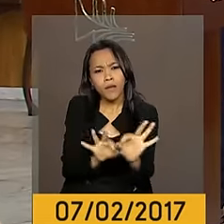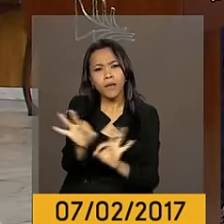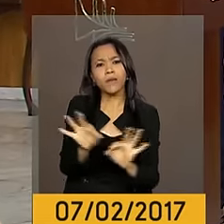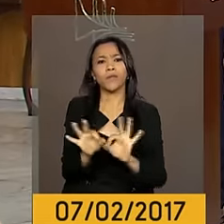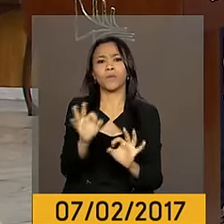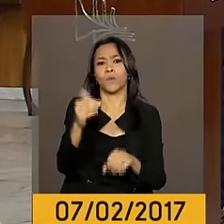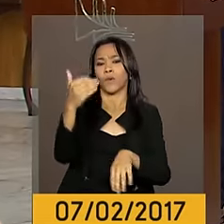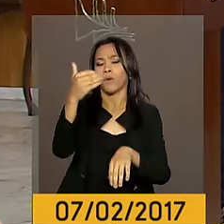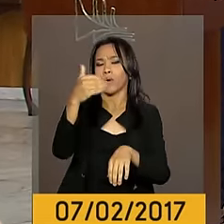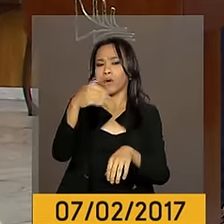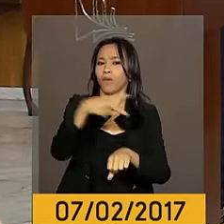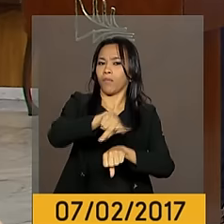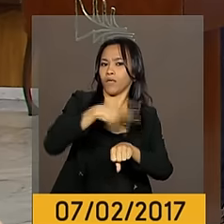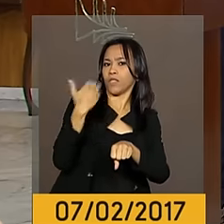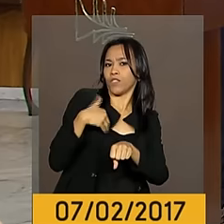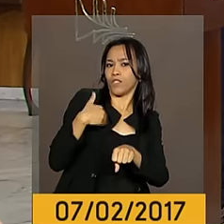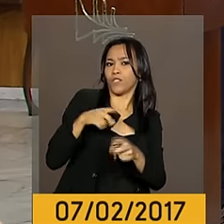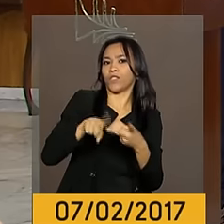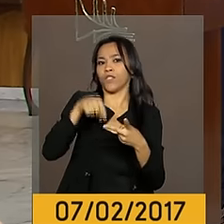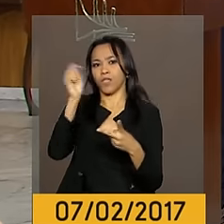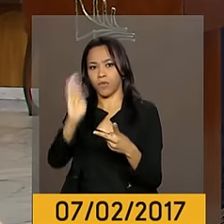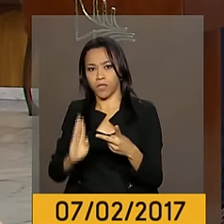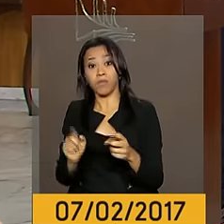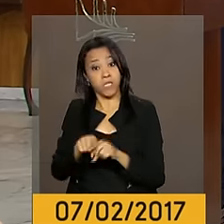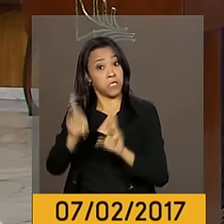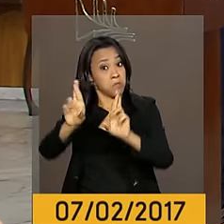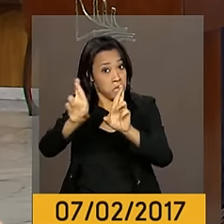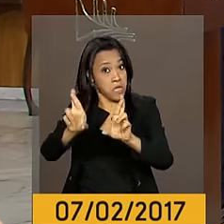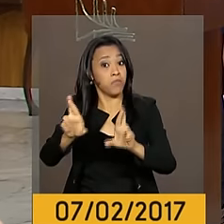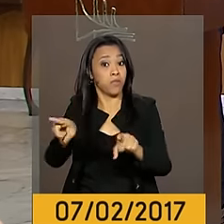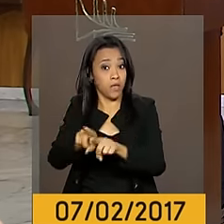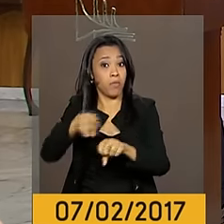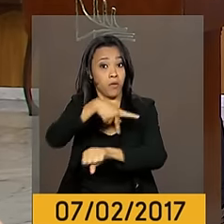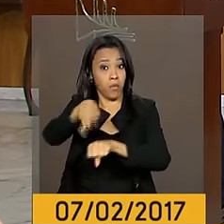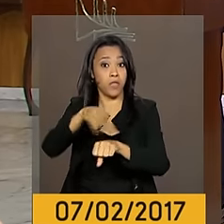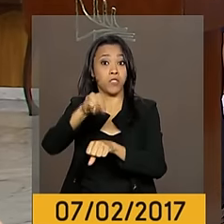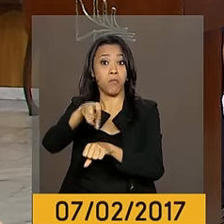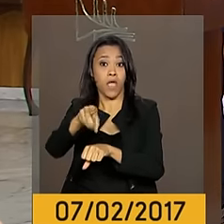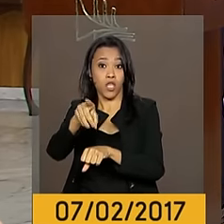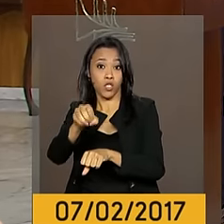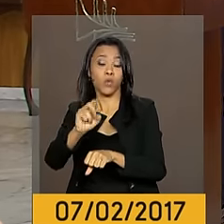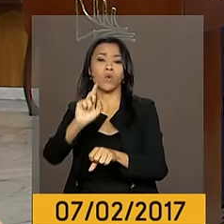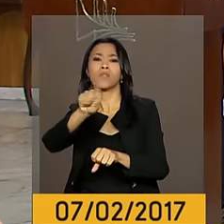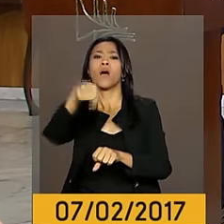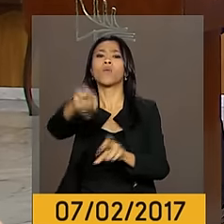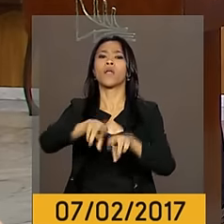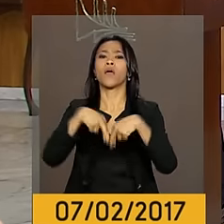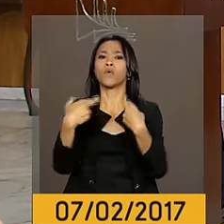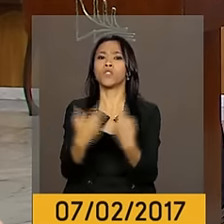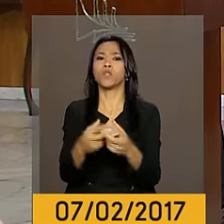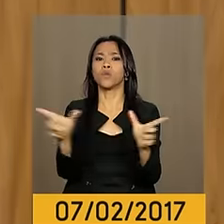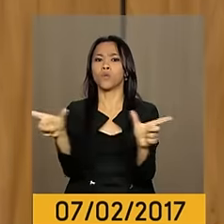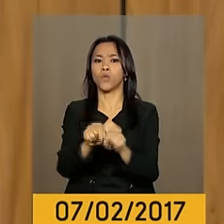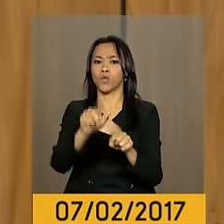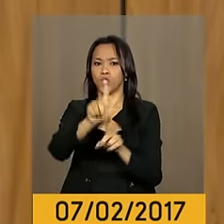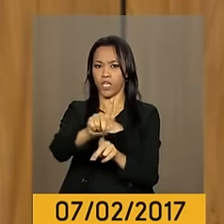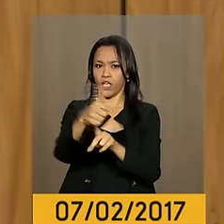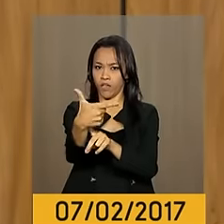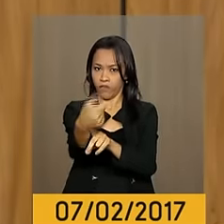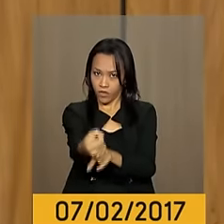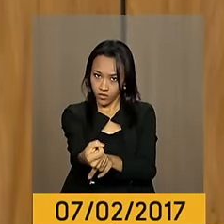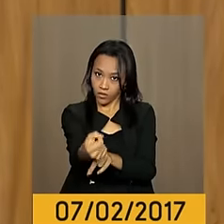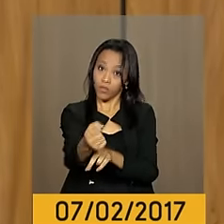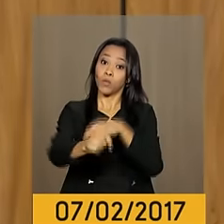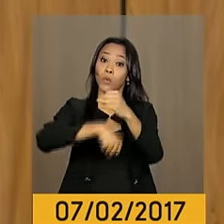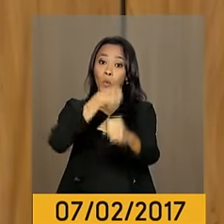artina e o Brasil e também esem que o México para a reunião do G20 que será realizada no ano de 2018